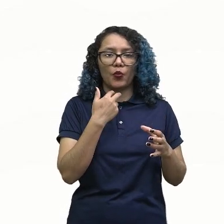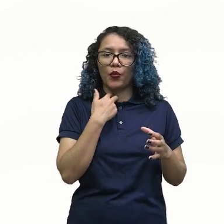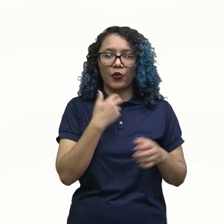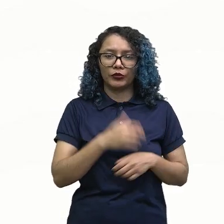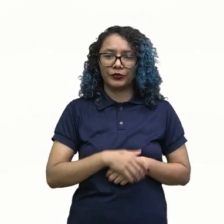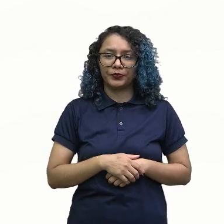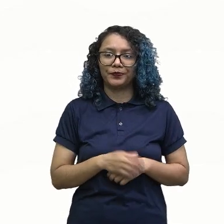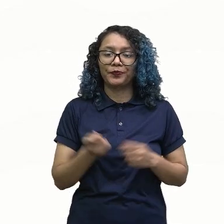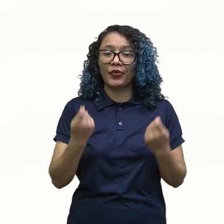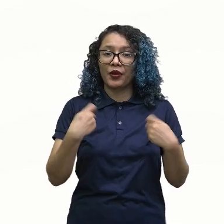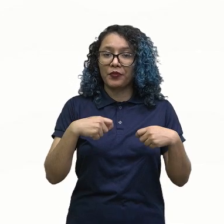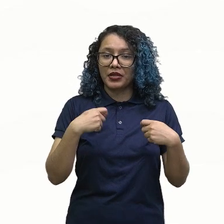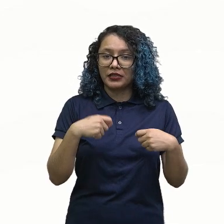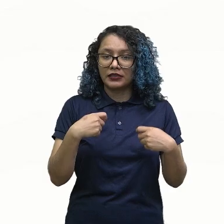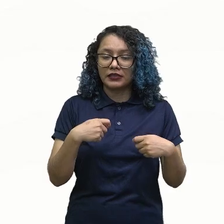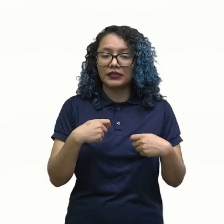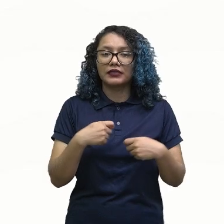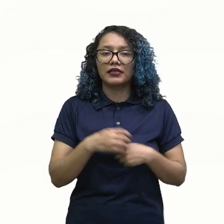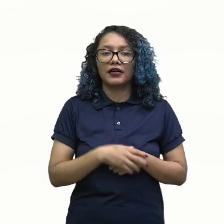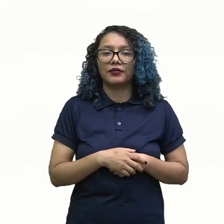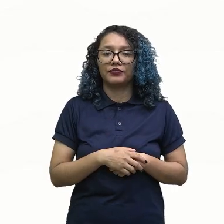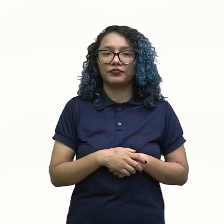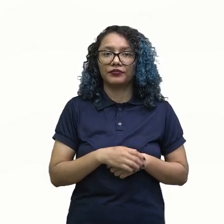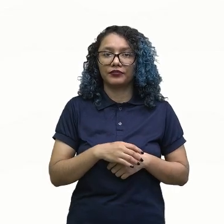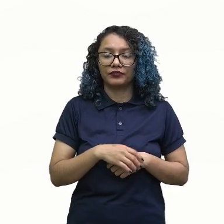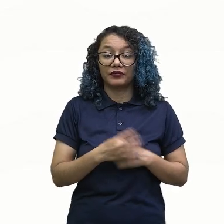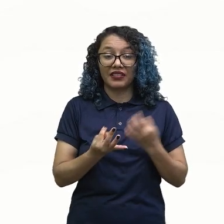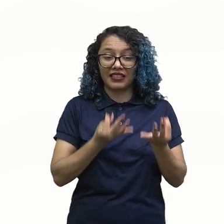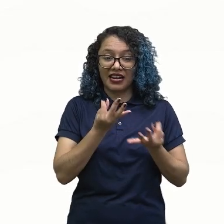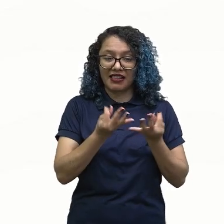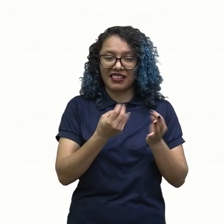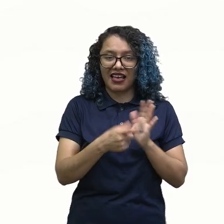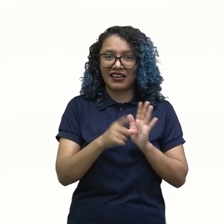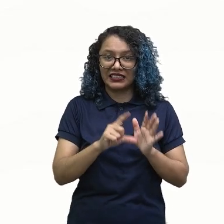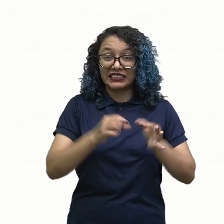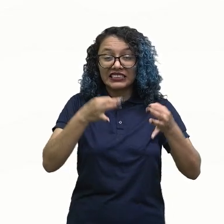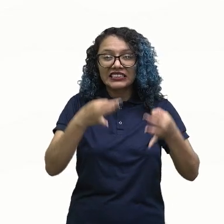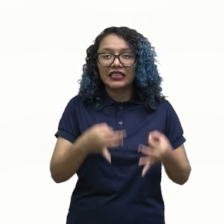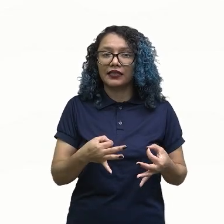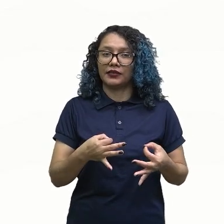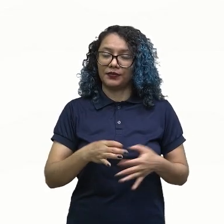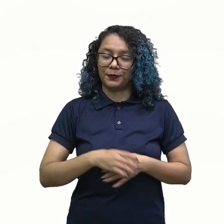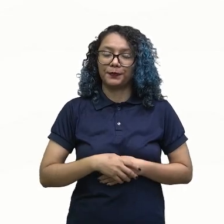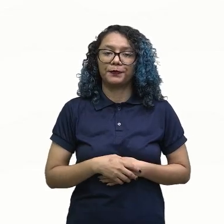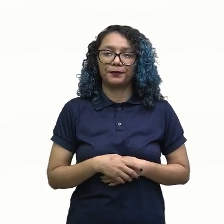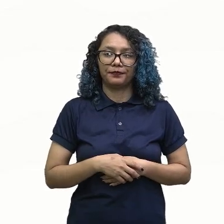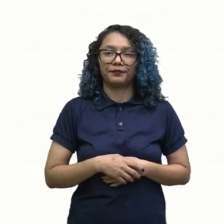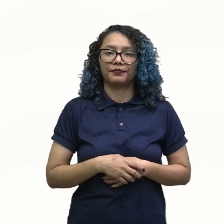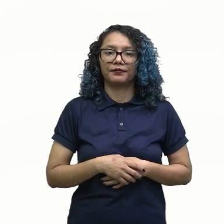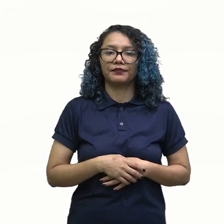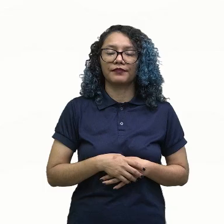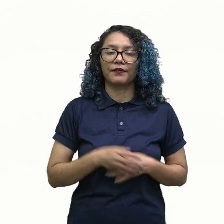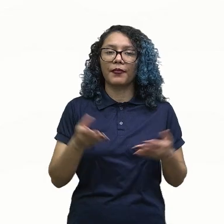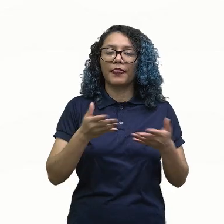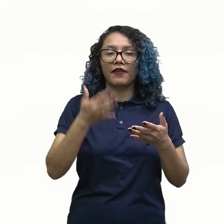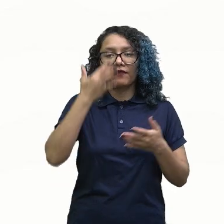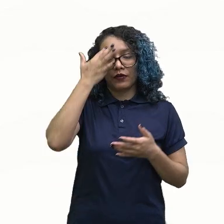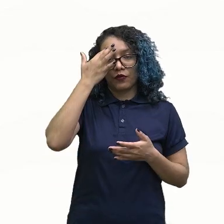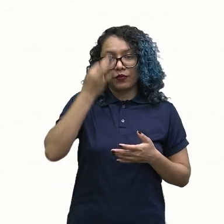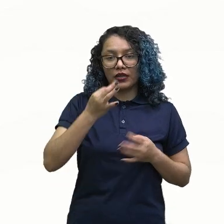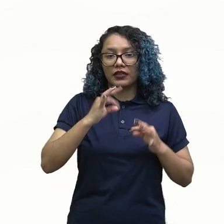comum. Ela tem que ser devidamente tratada, tá? Então vamos entender mais sobre